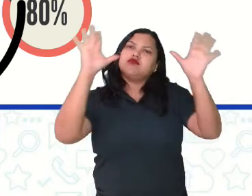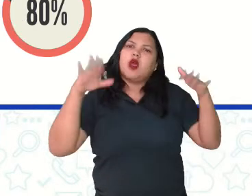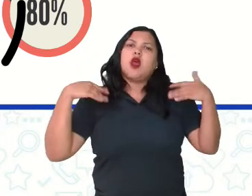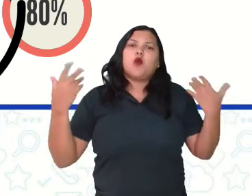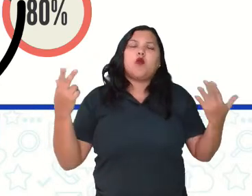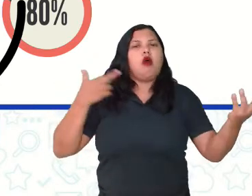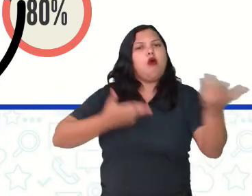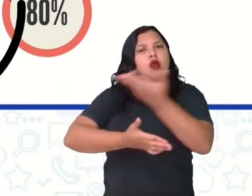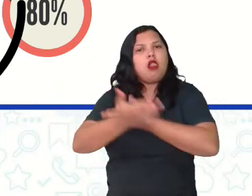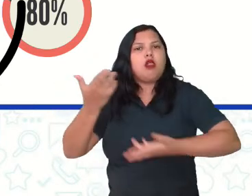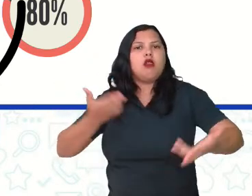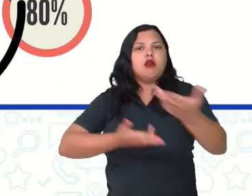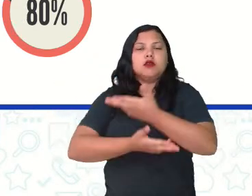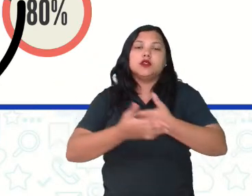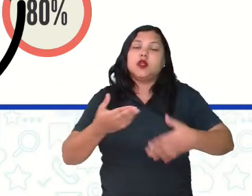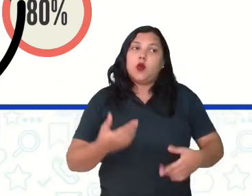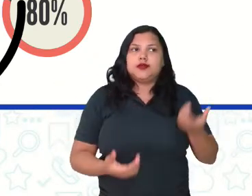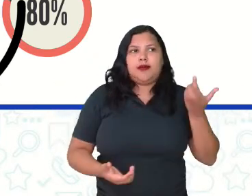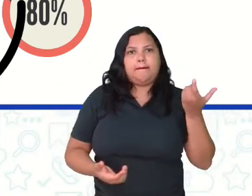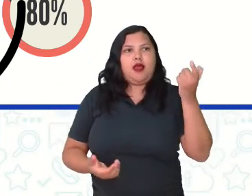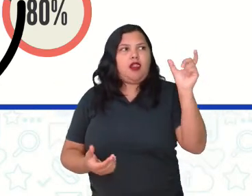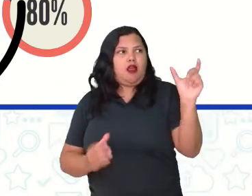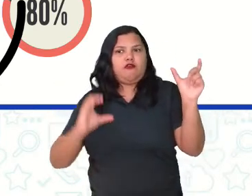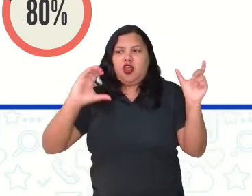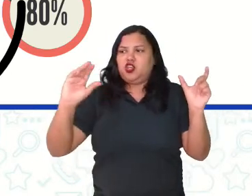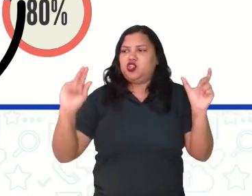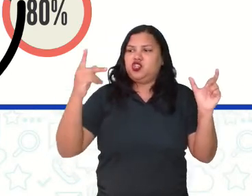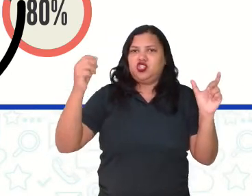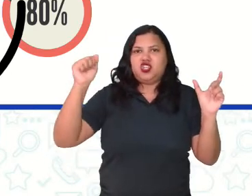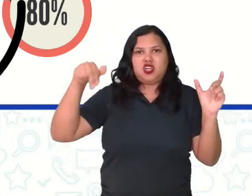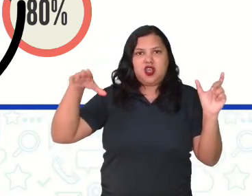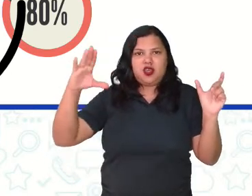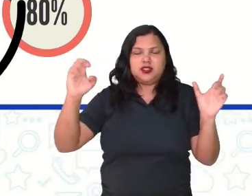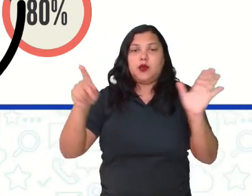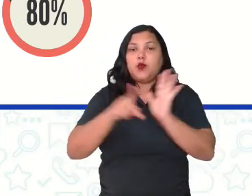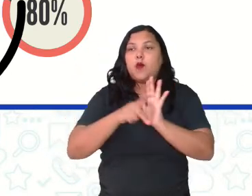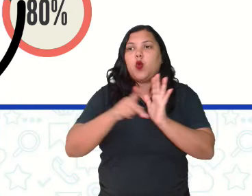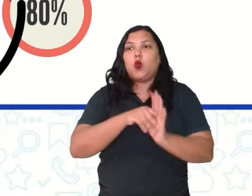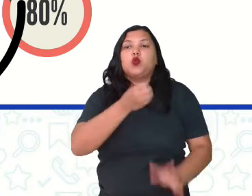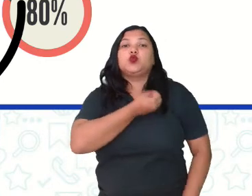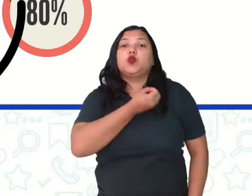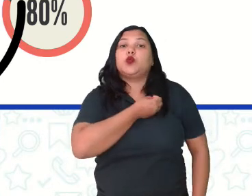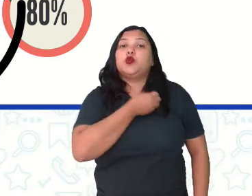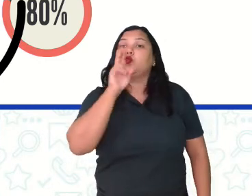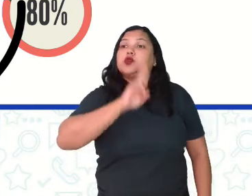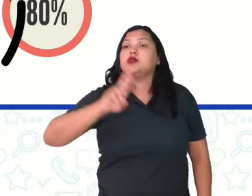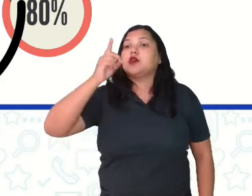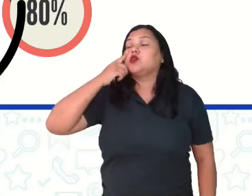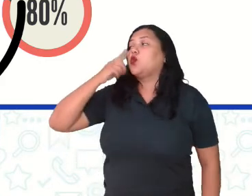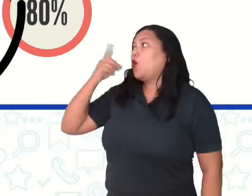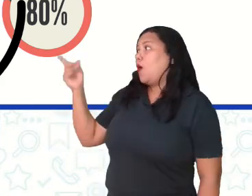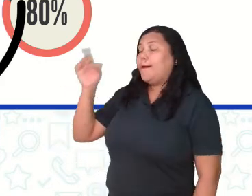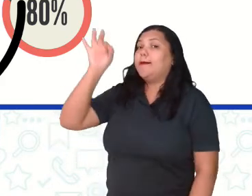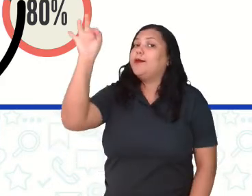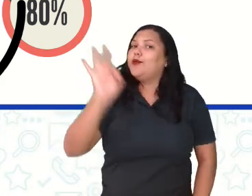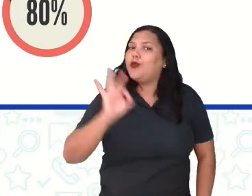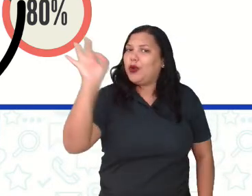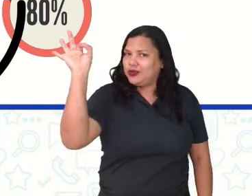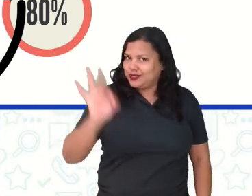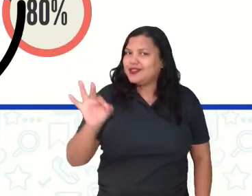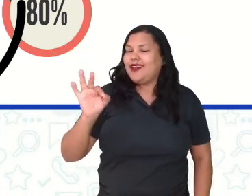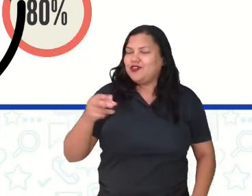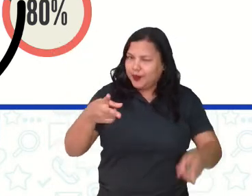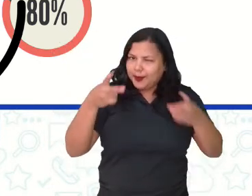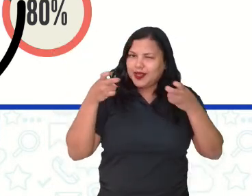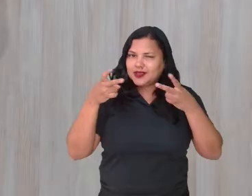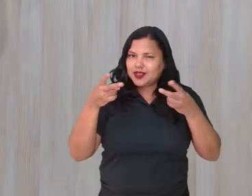relaciona essa noção de chance com esse número que está aparecendo aí. E percebe que a gente está usando o número em porcentagem. A gente também vai